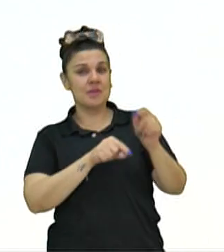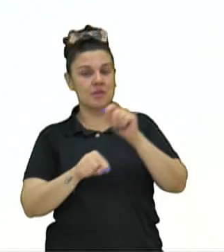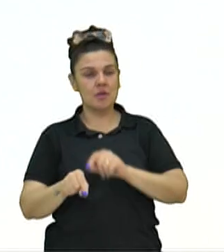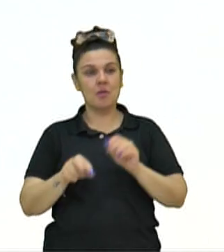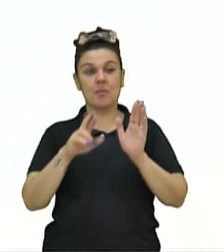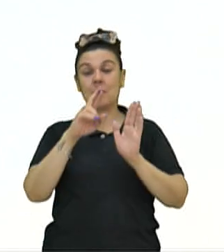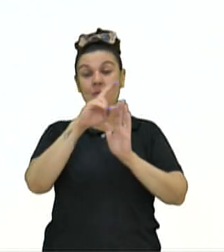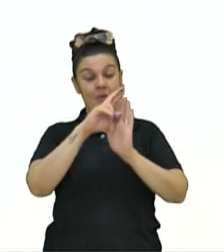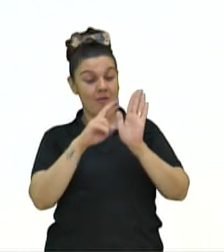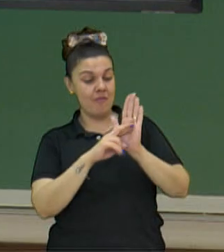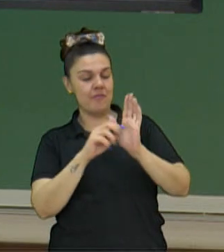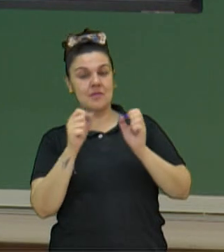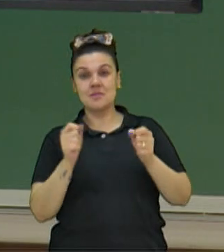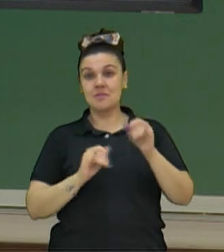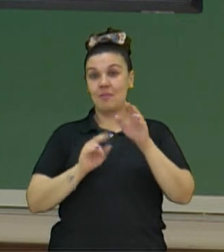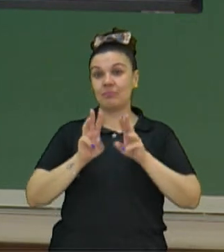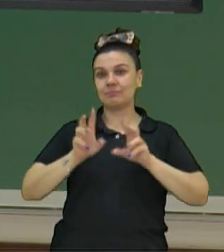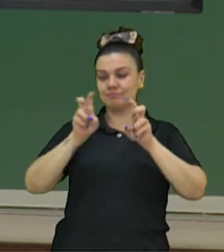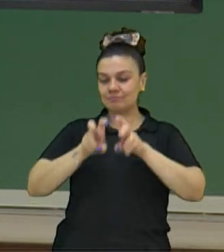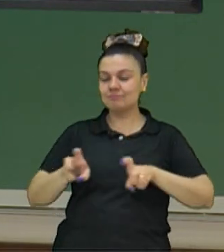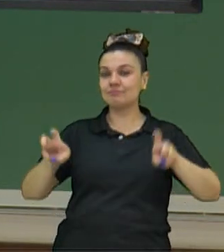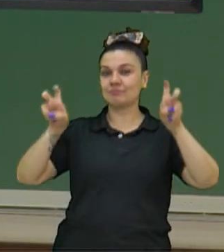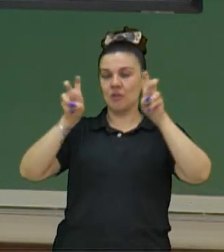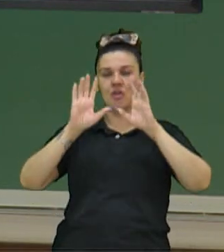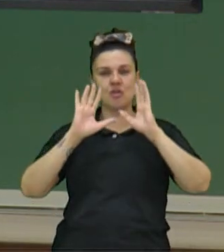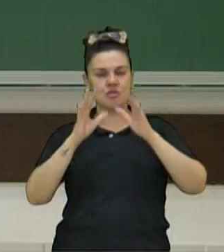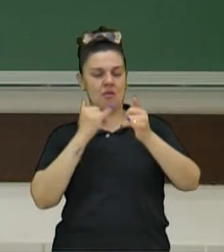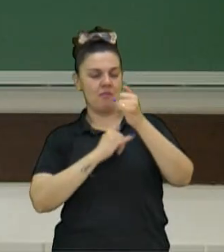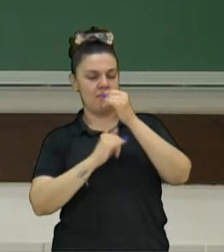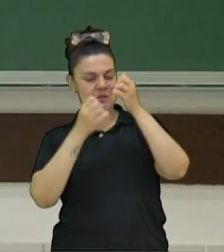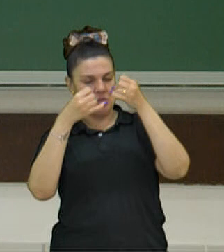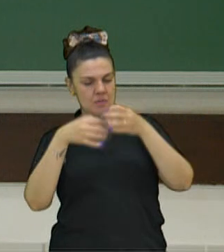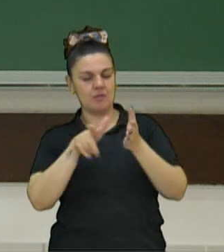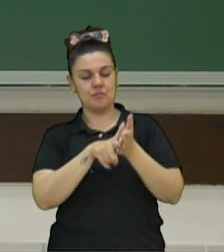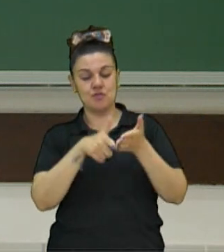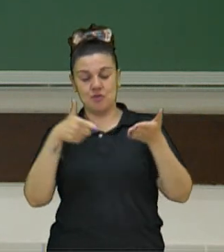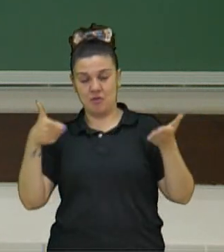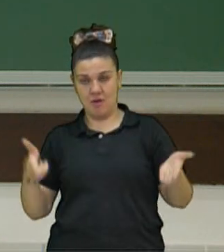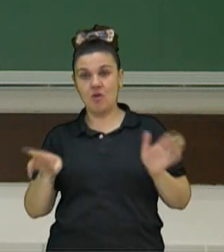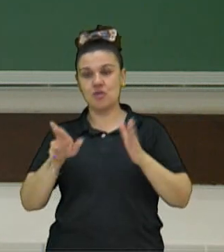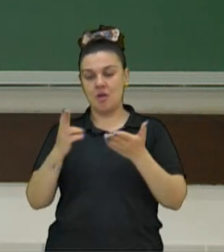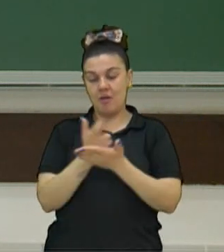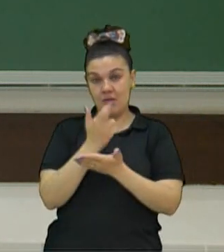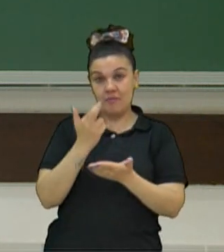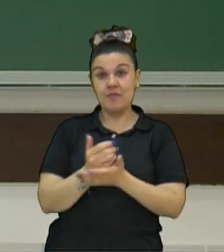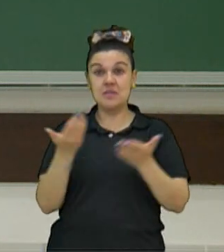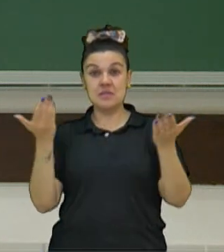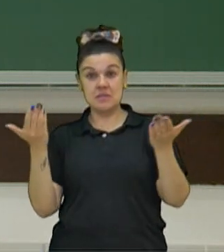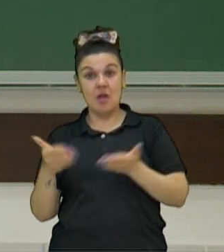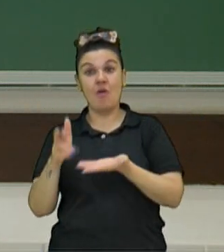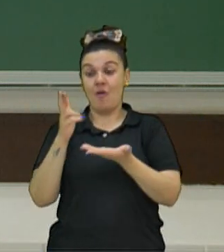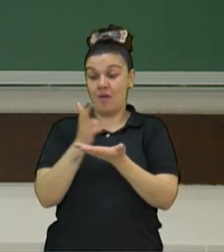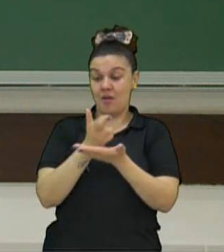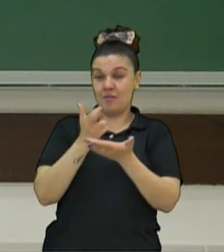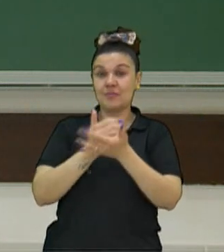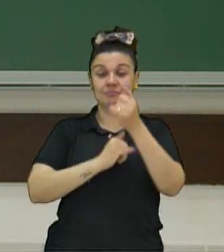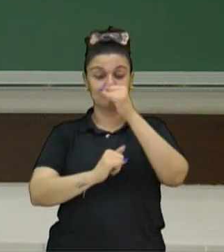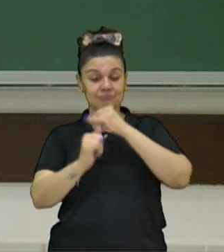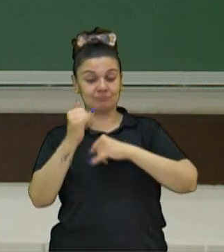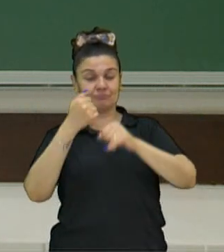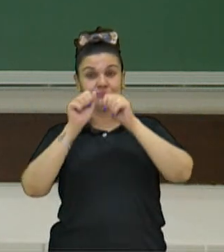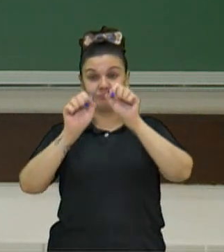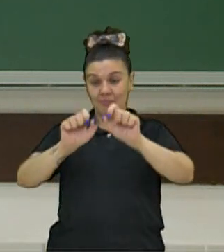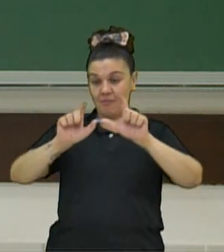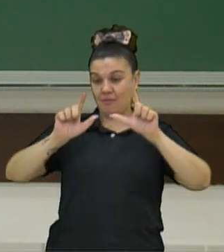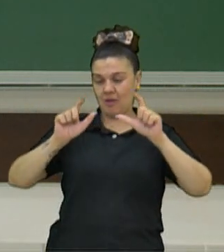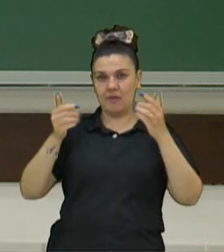revistas online. Já falamos sobre jornal, já falamos sobre revista e hoje vamos falar sobre aquelas que estão lá na internet. E